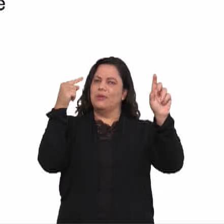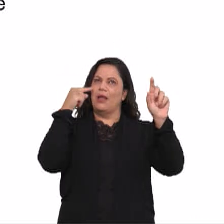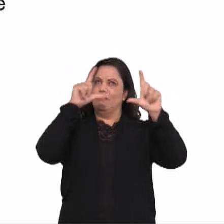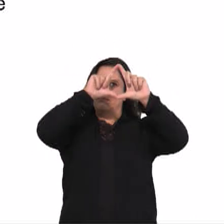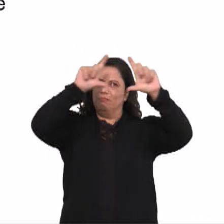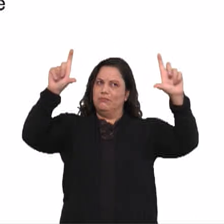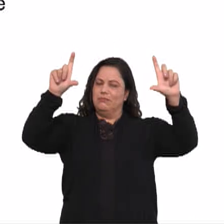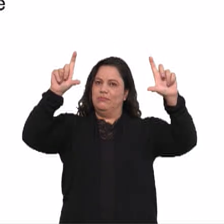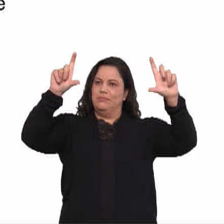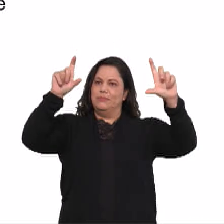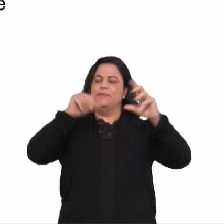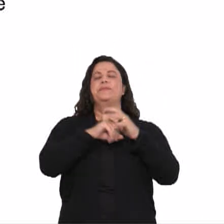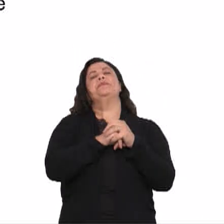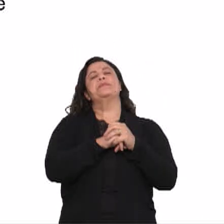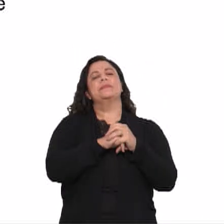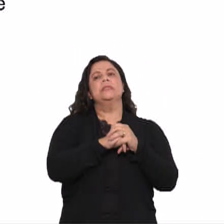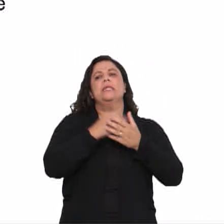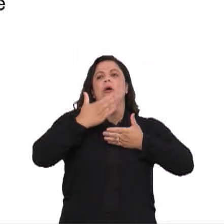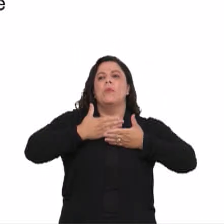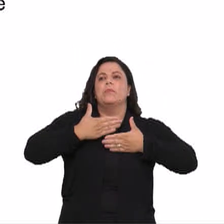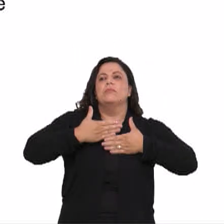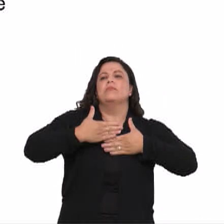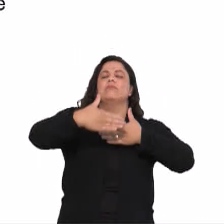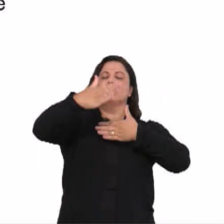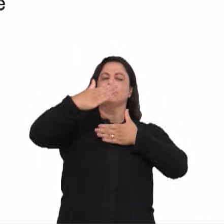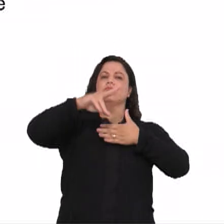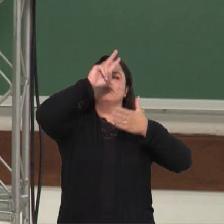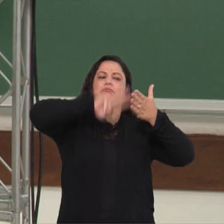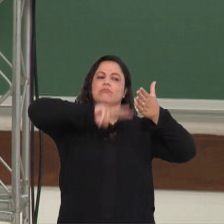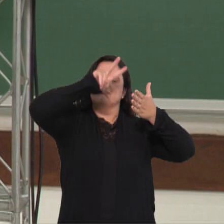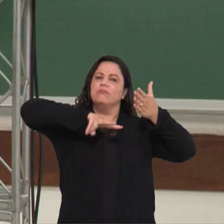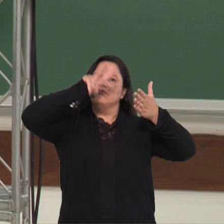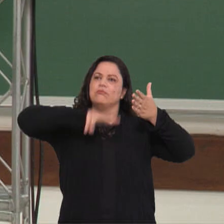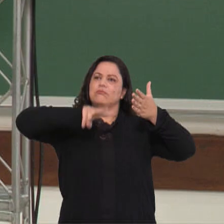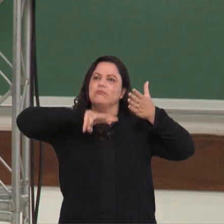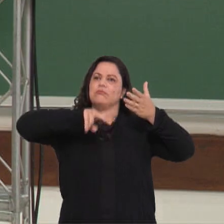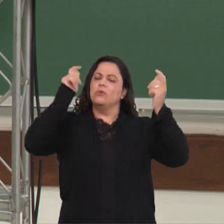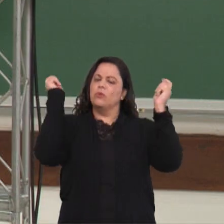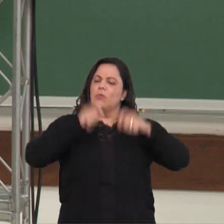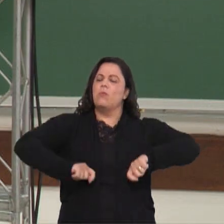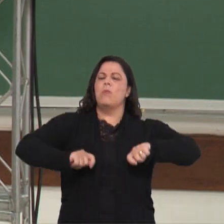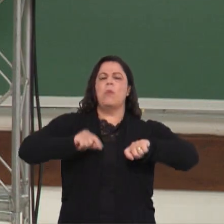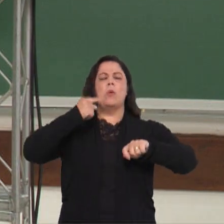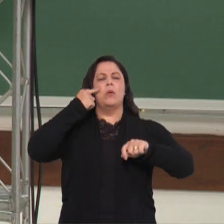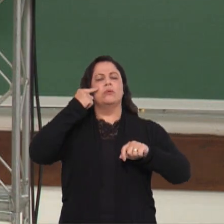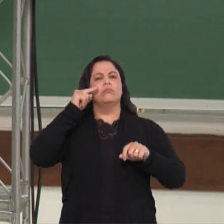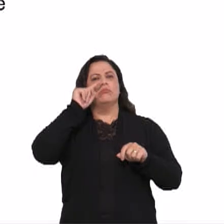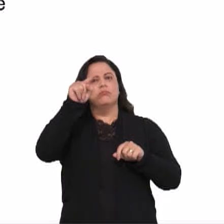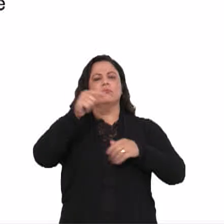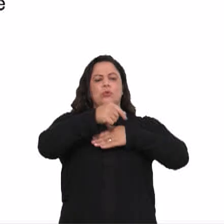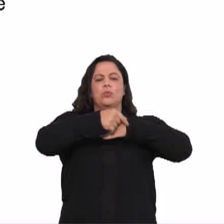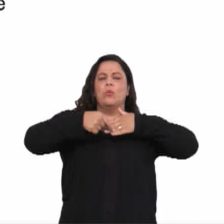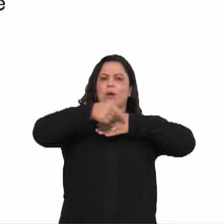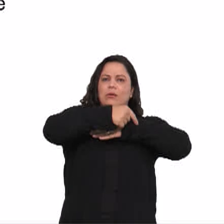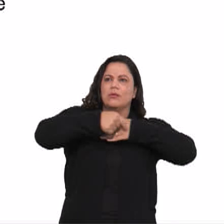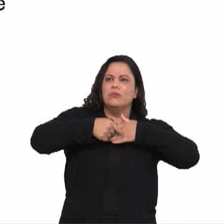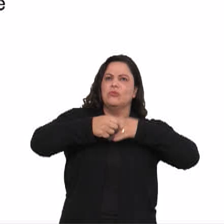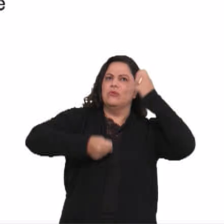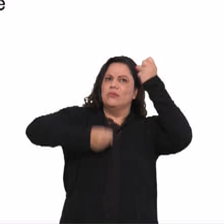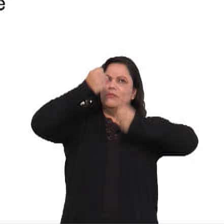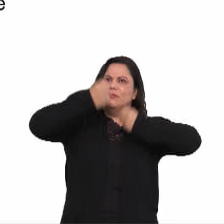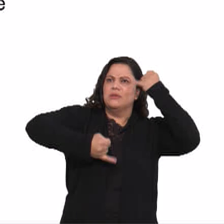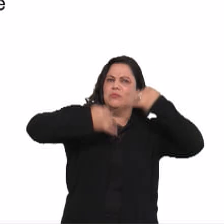dessa leitura a gente pode constatar que o autor ele está falando, né, obviamente, desse período conhecido